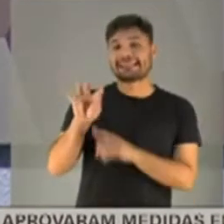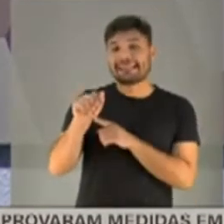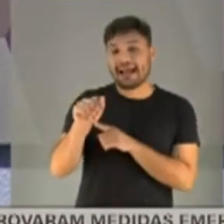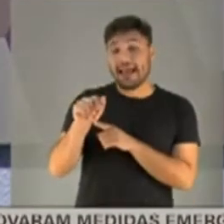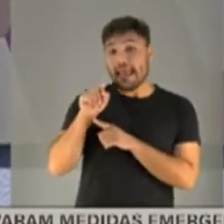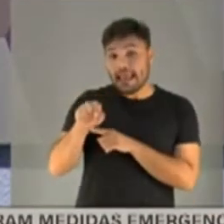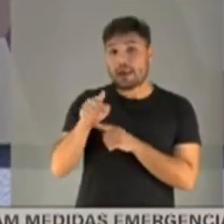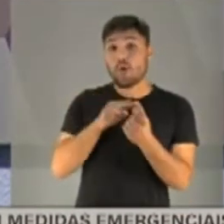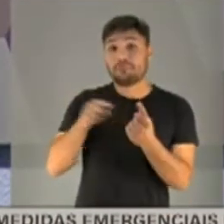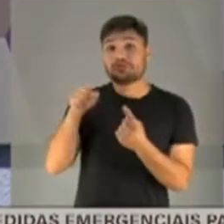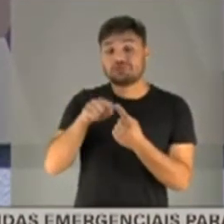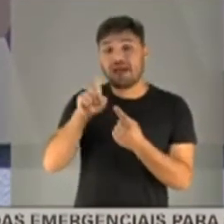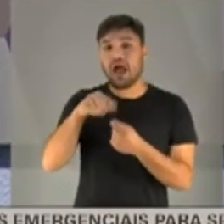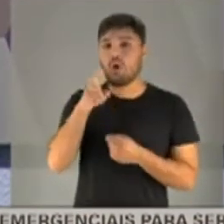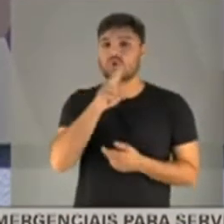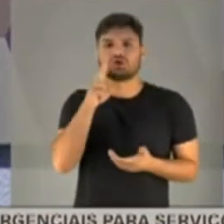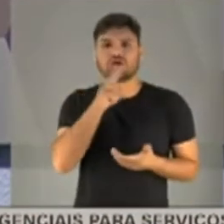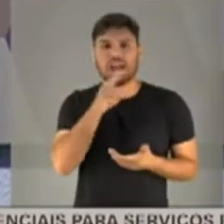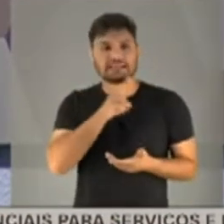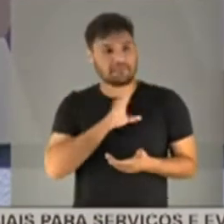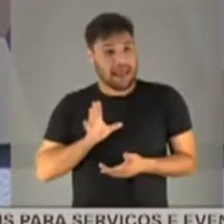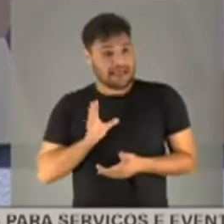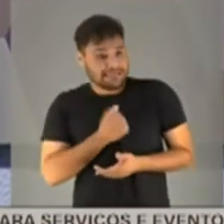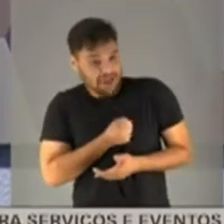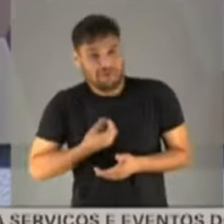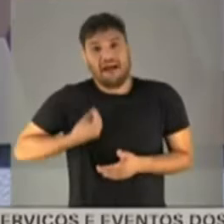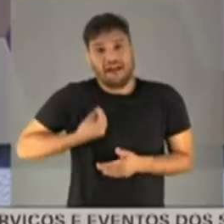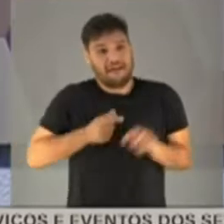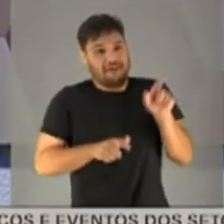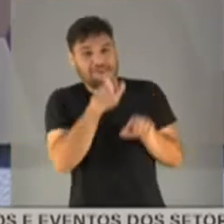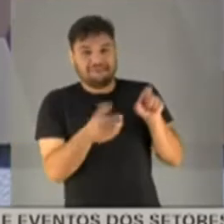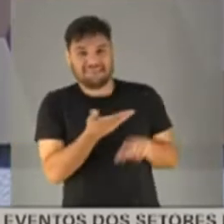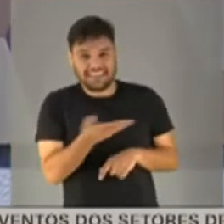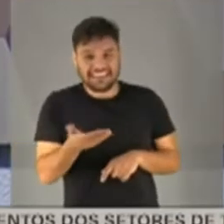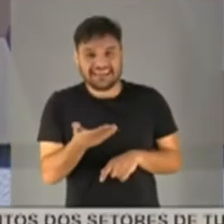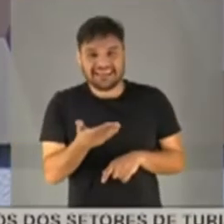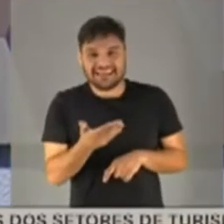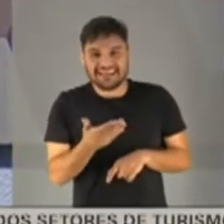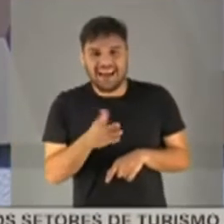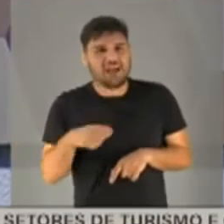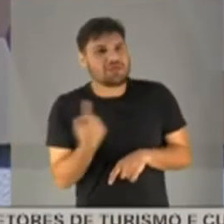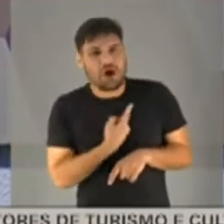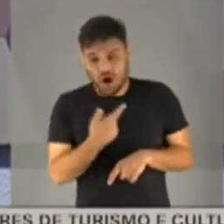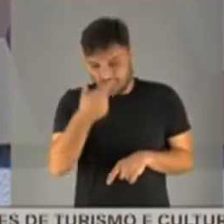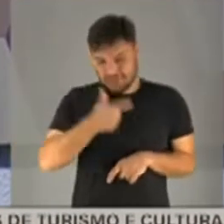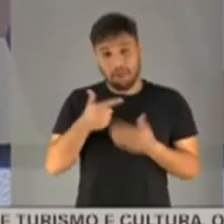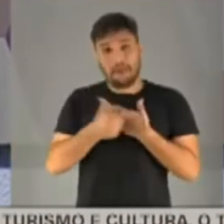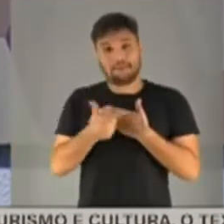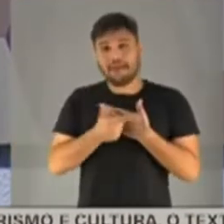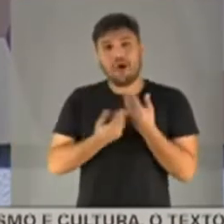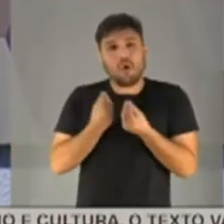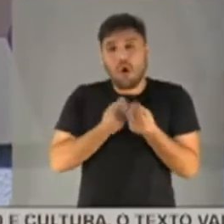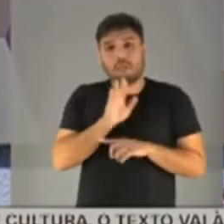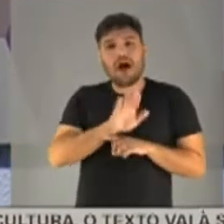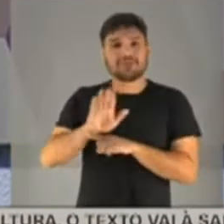urgência. O senso de urgência de salvar vidas. Então, a última pergunta que nós fizemos é: o que podemos fazer? O próximo, por